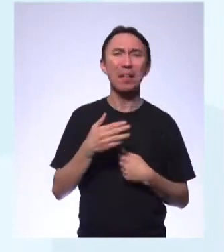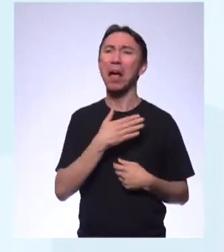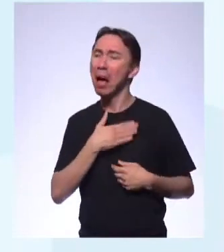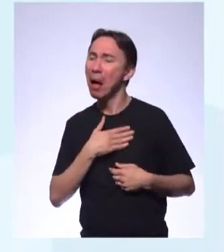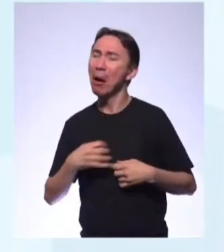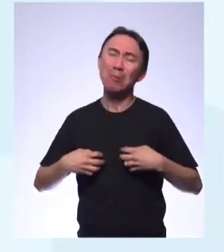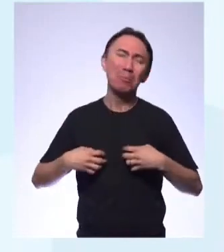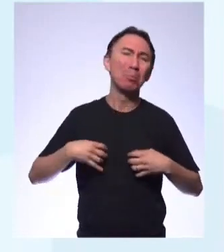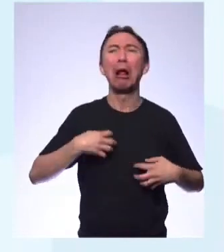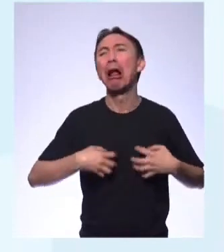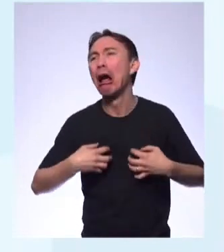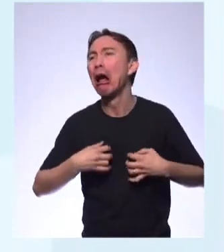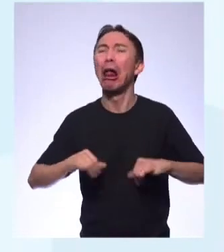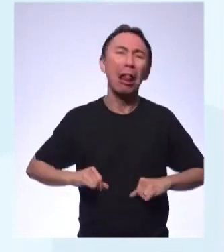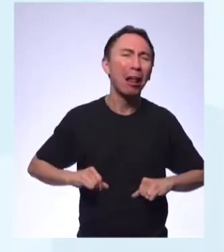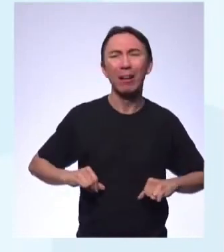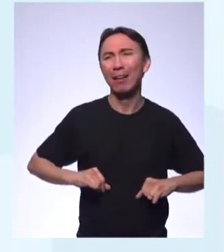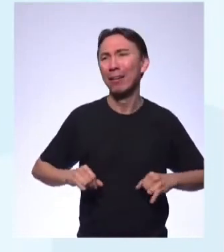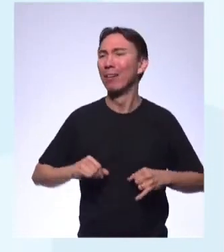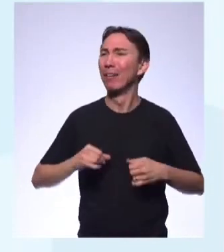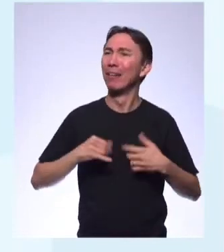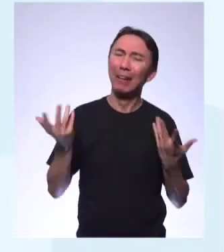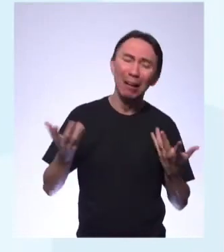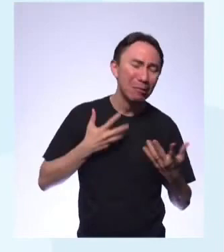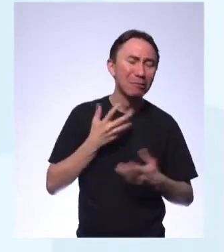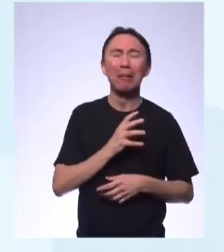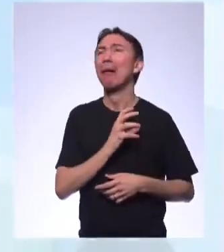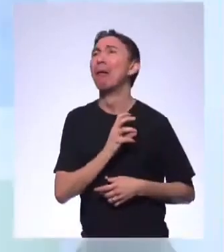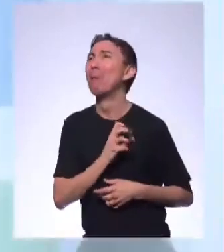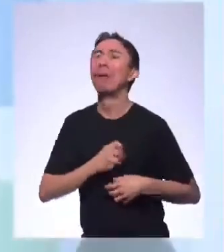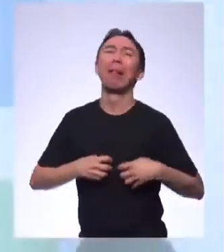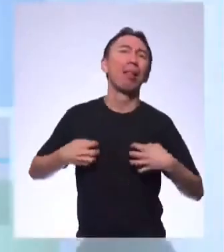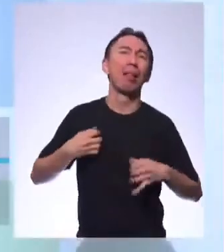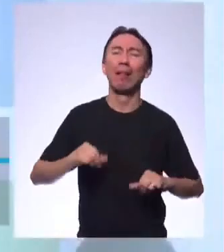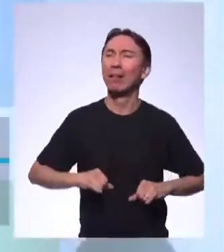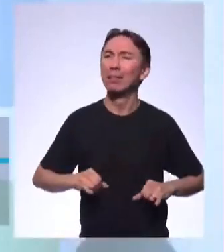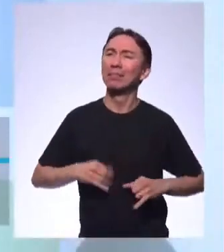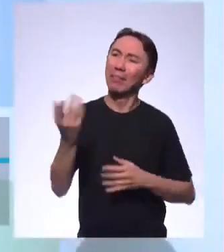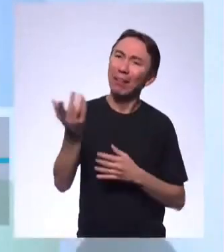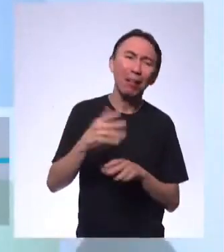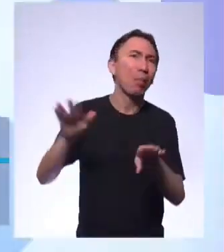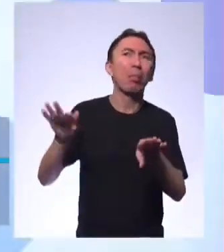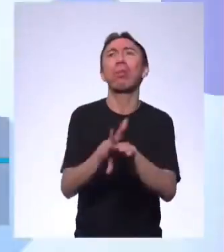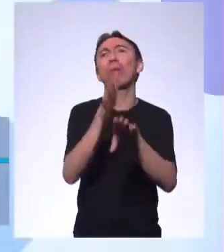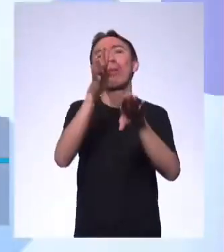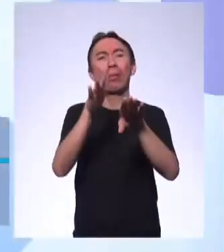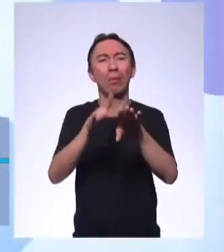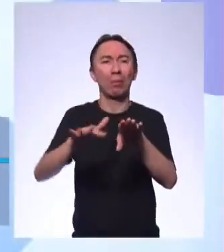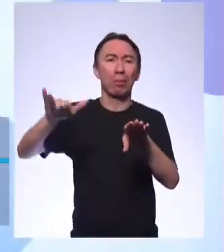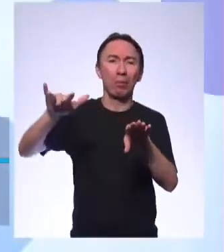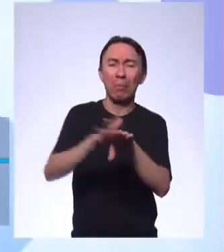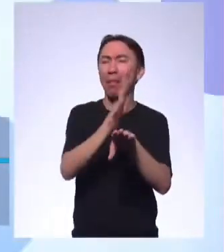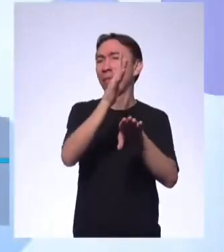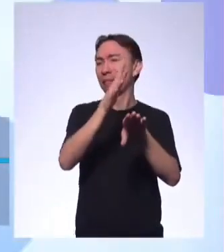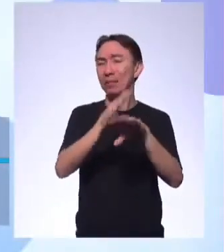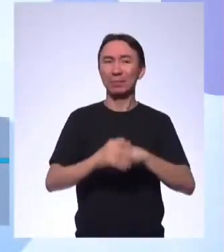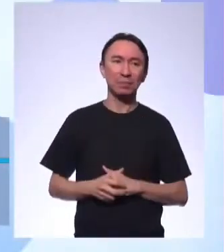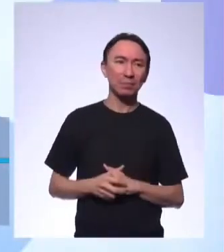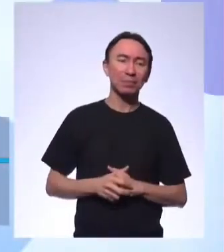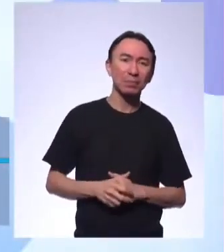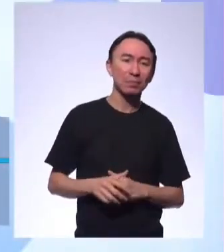meu sofrimento, eu tô aqui me acabando de amor e você tá aí batendo as ondas, né? Posso fazer um comentário? A Vai lá. professora Marta,